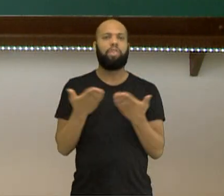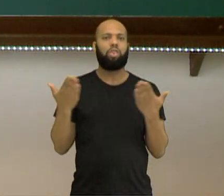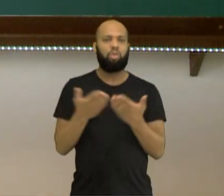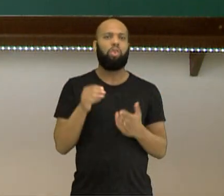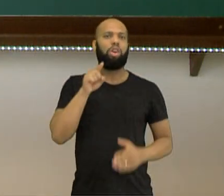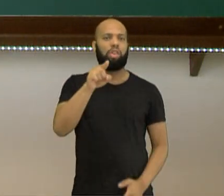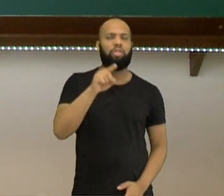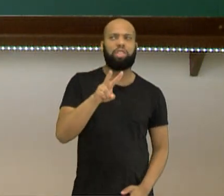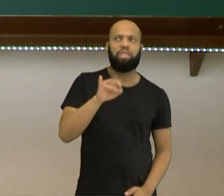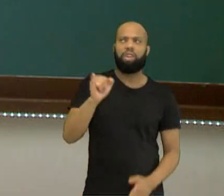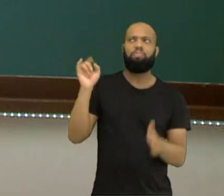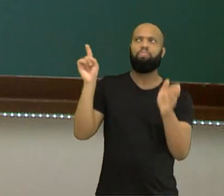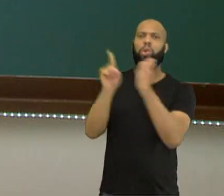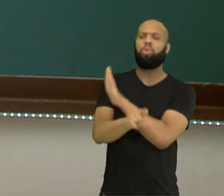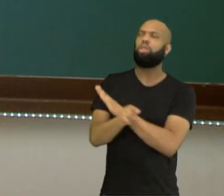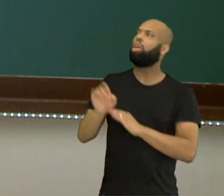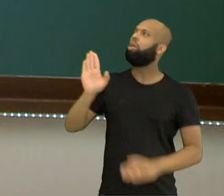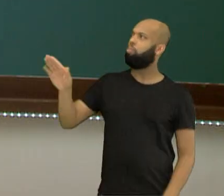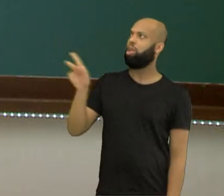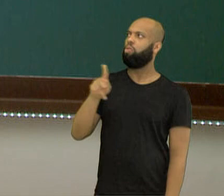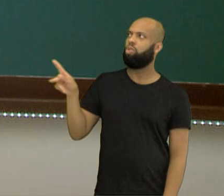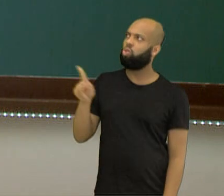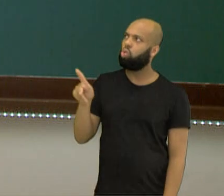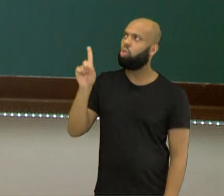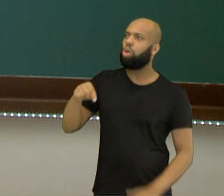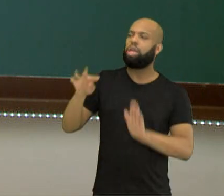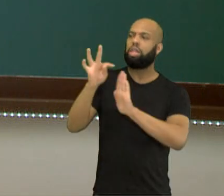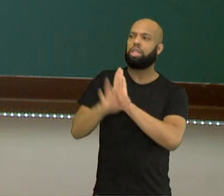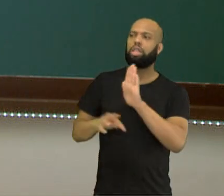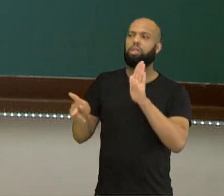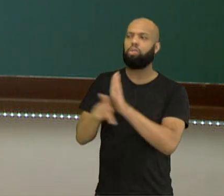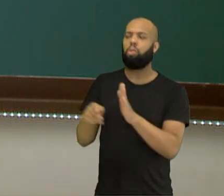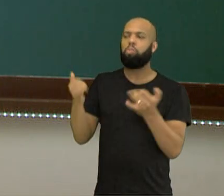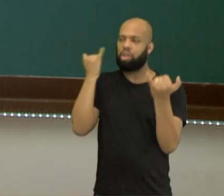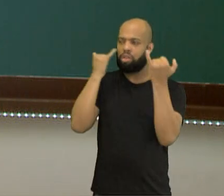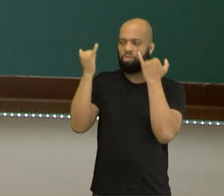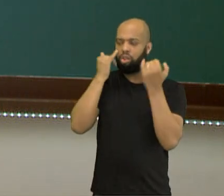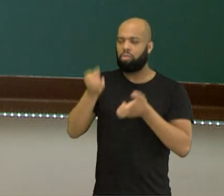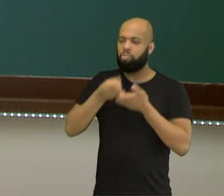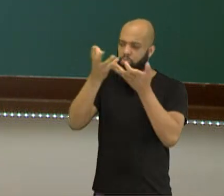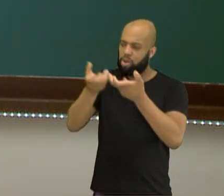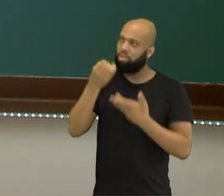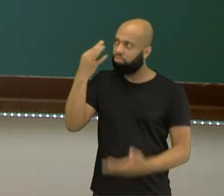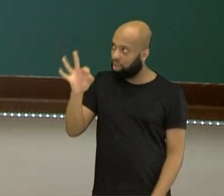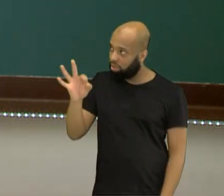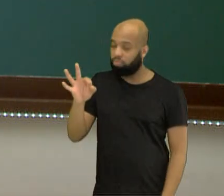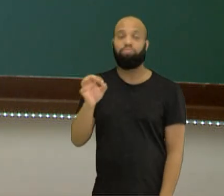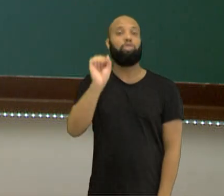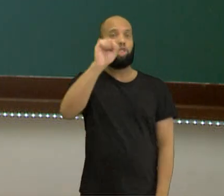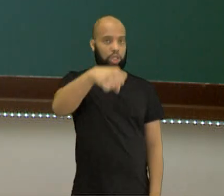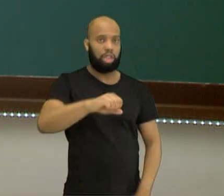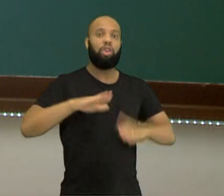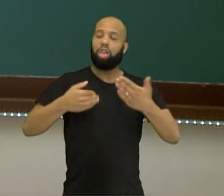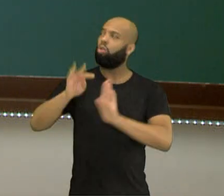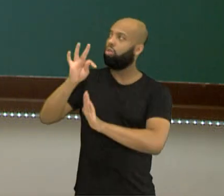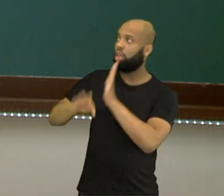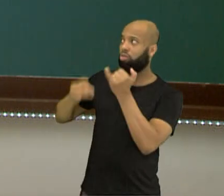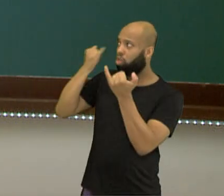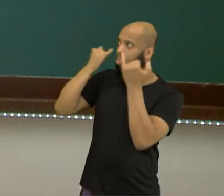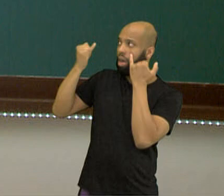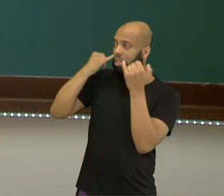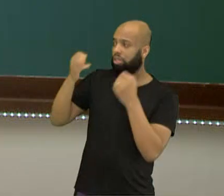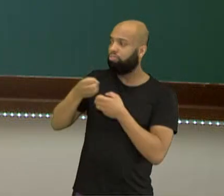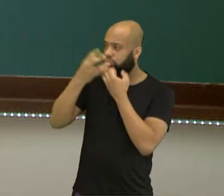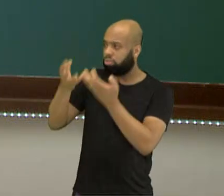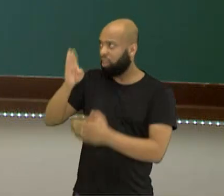talvez você pergunte, professor, é um texto informativo, não é? Textos informativos não tem que